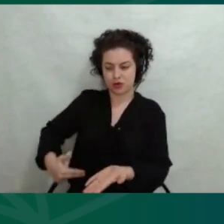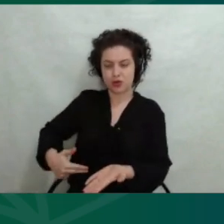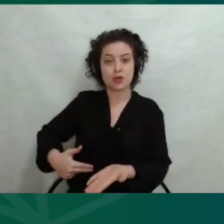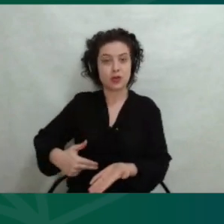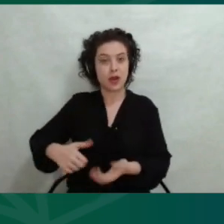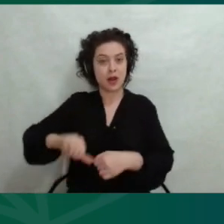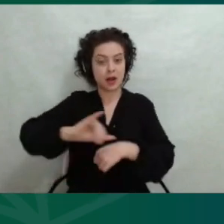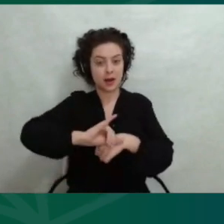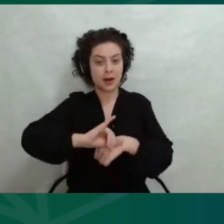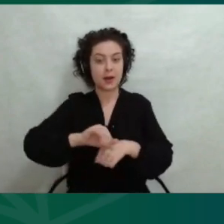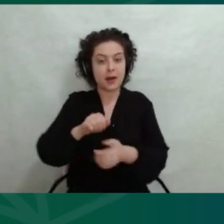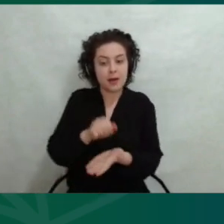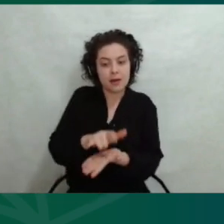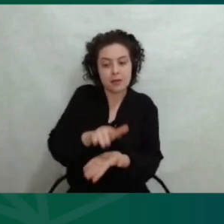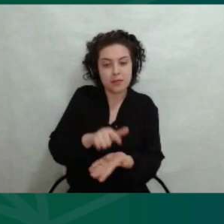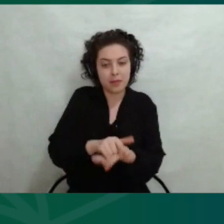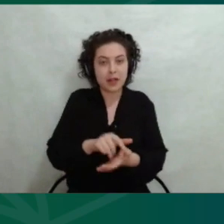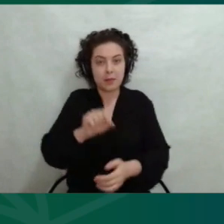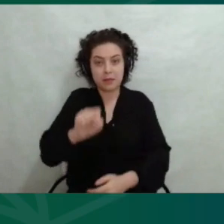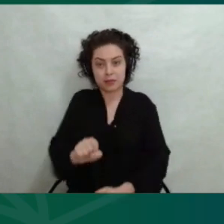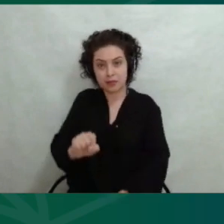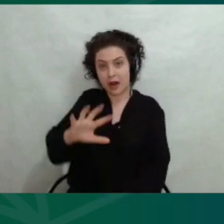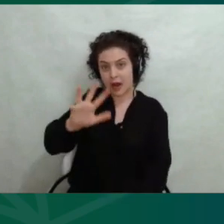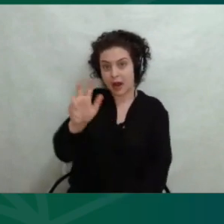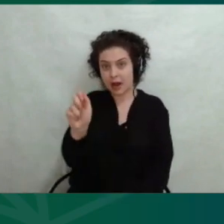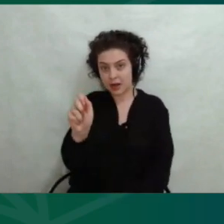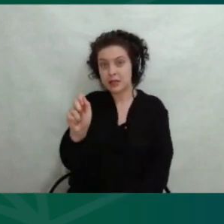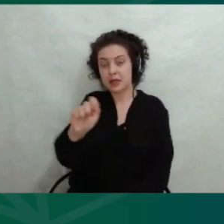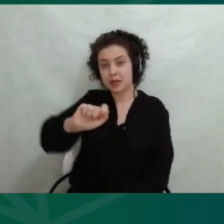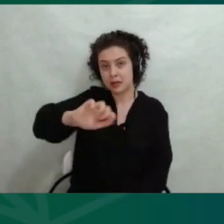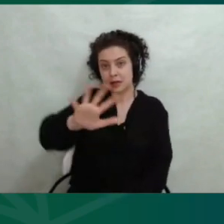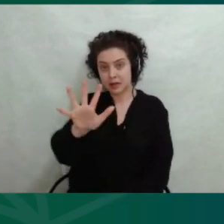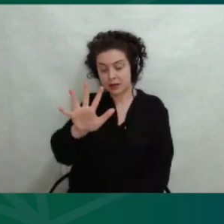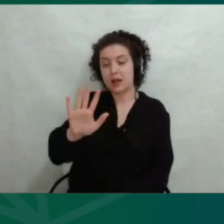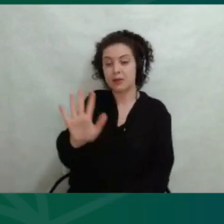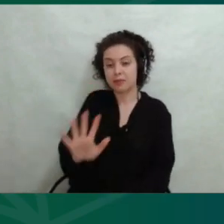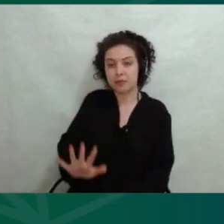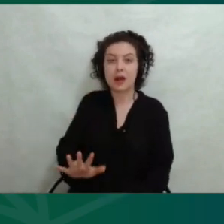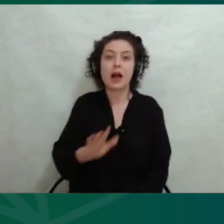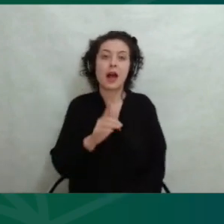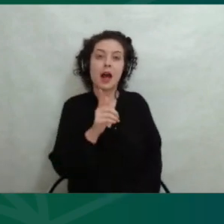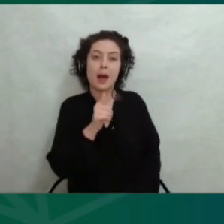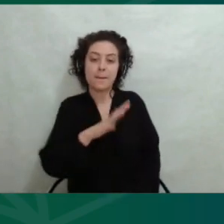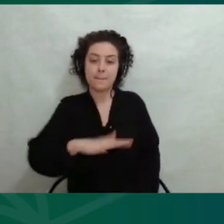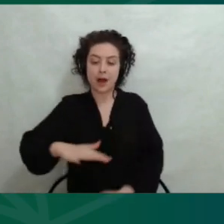rapidamente para o Sudeste Asiático. Desse mercado de frutos do mar e de animais vivos,